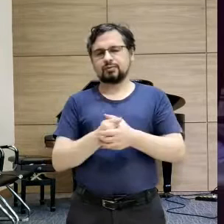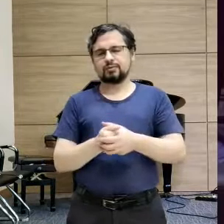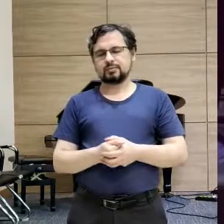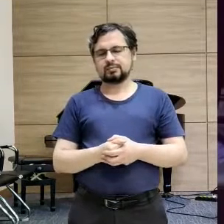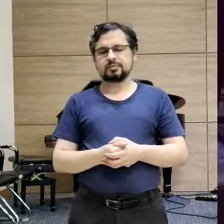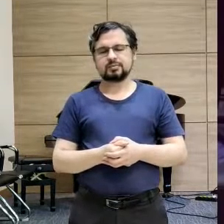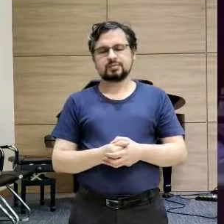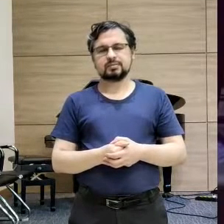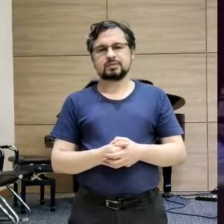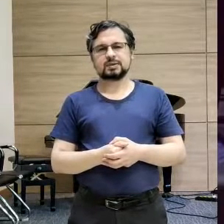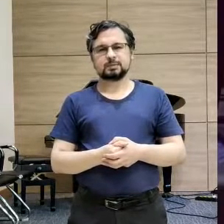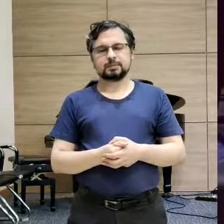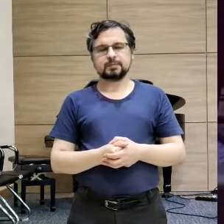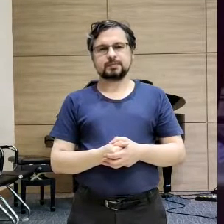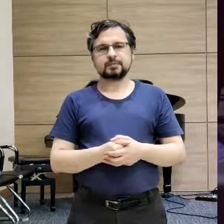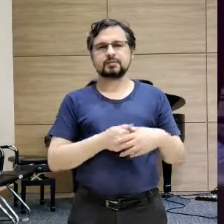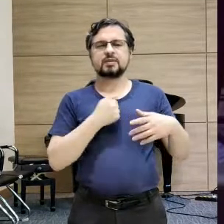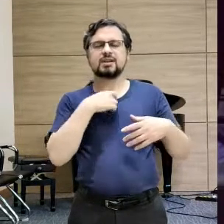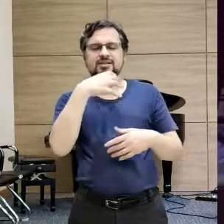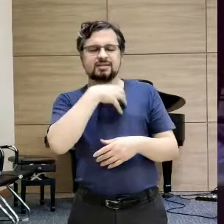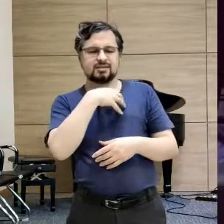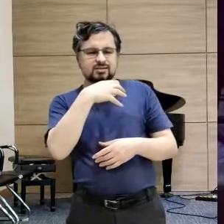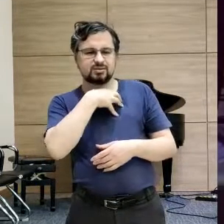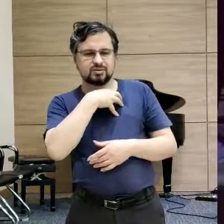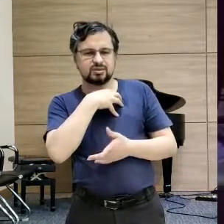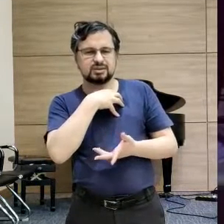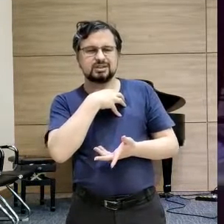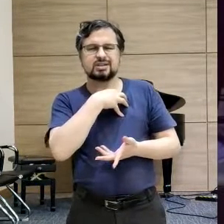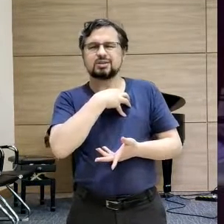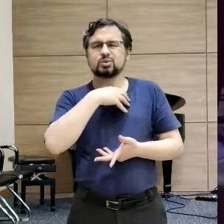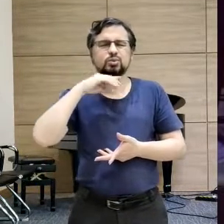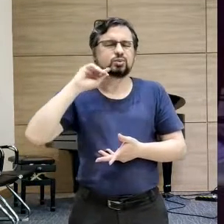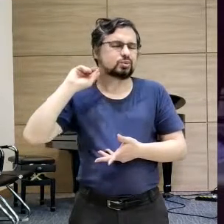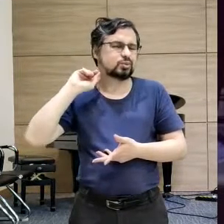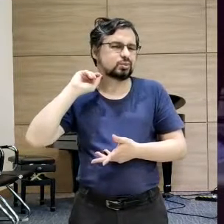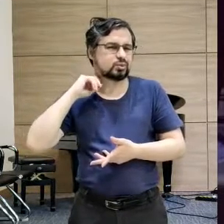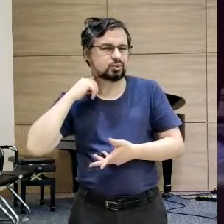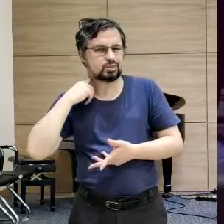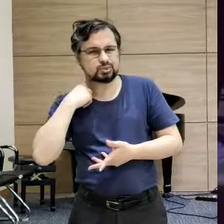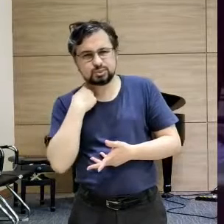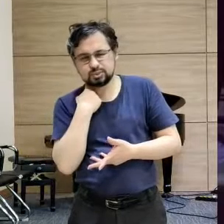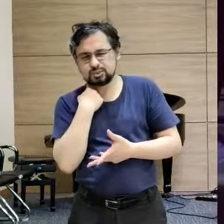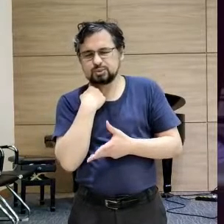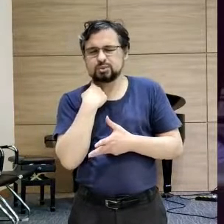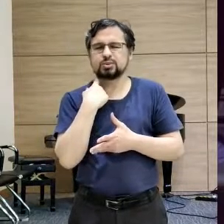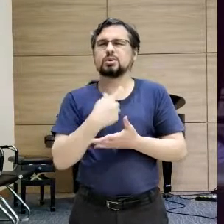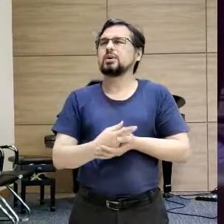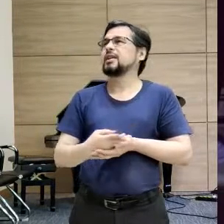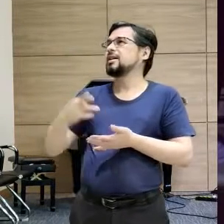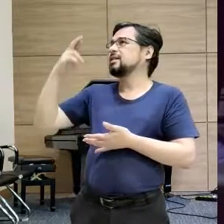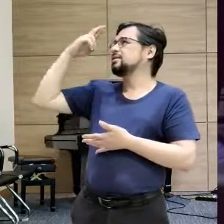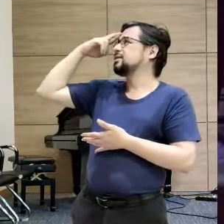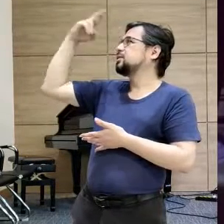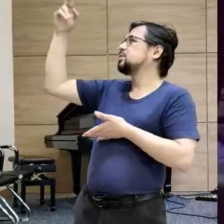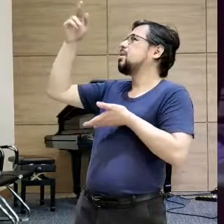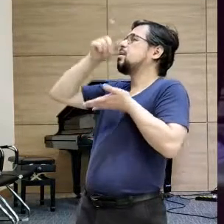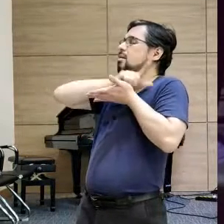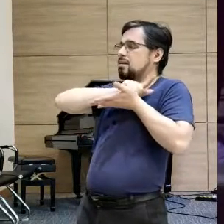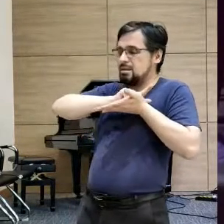da Paris da época. Ele se sentia totalmente sujo, corrompido. Ele diz, Senhor,